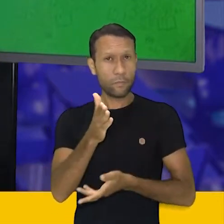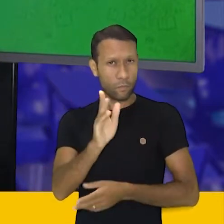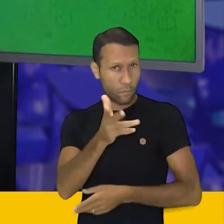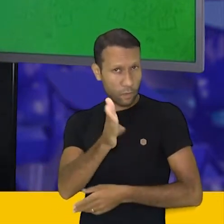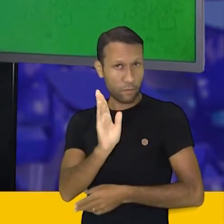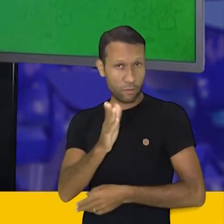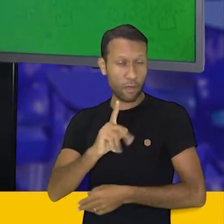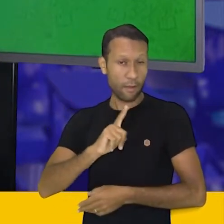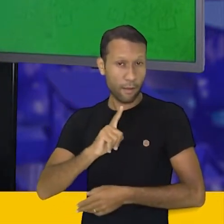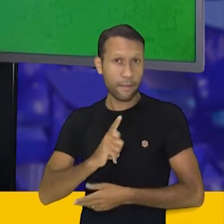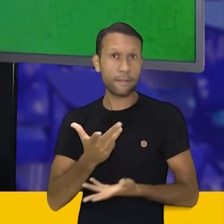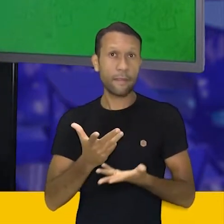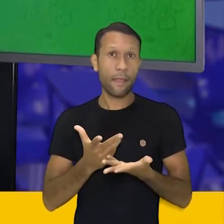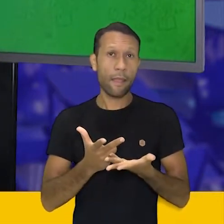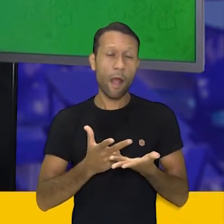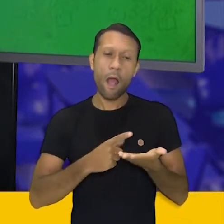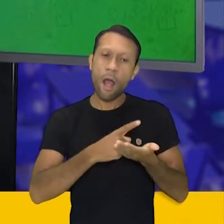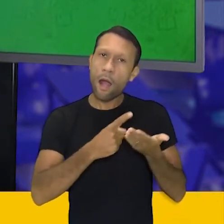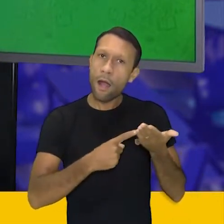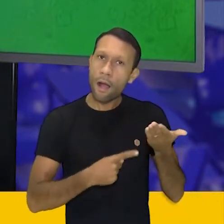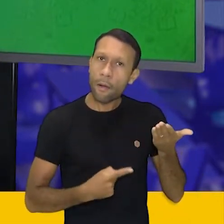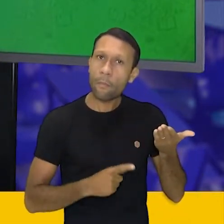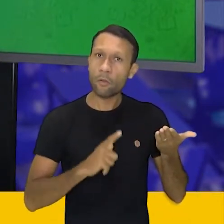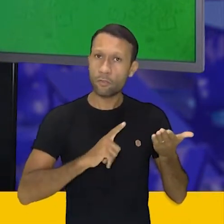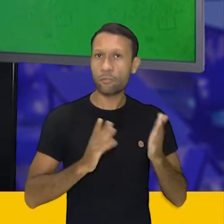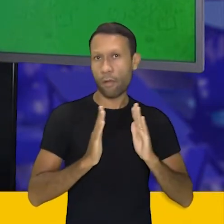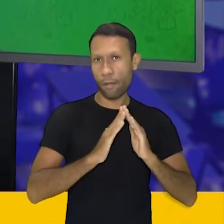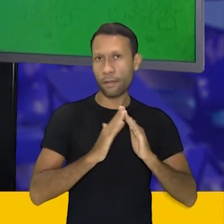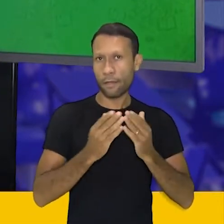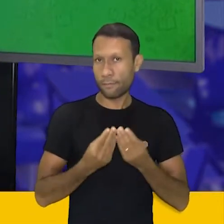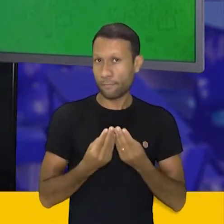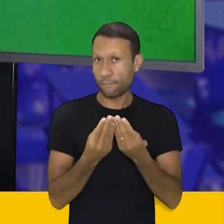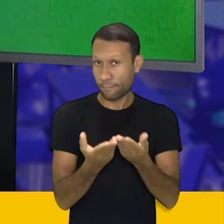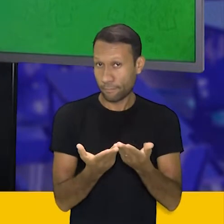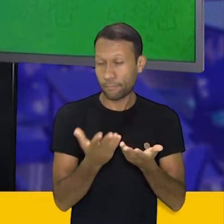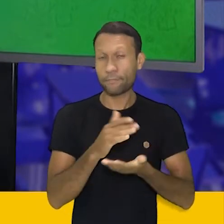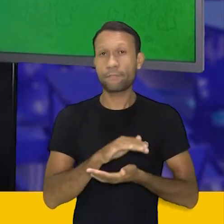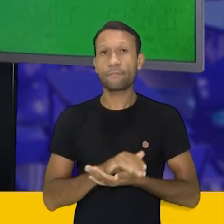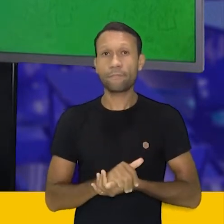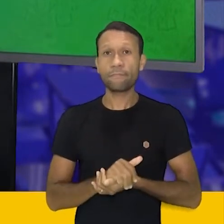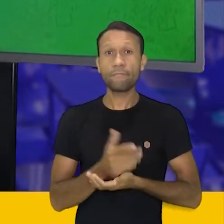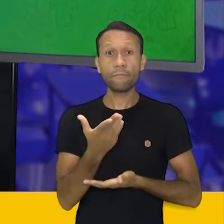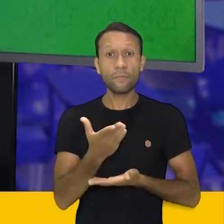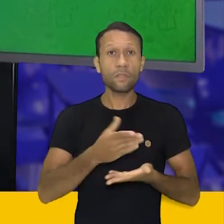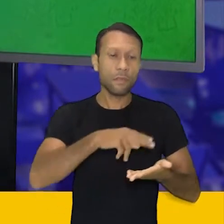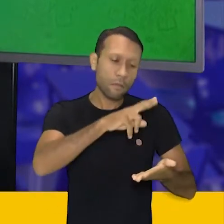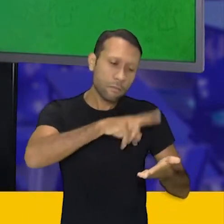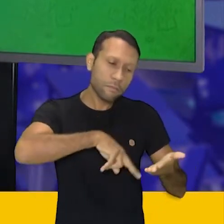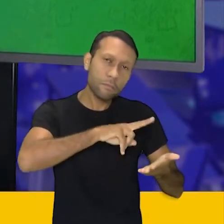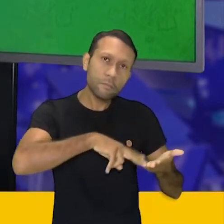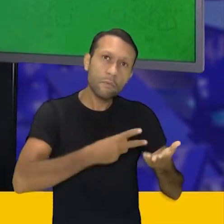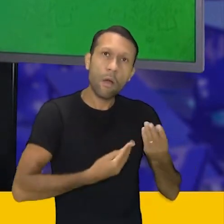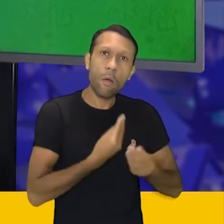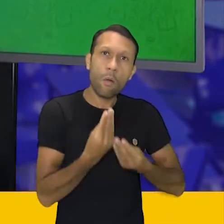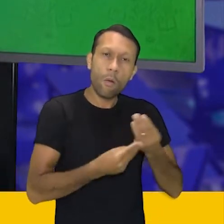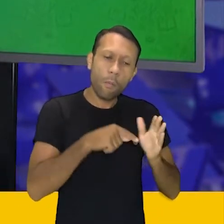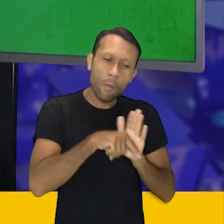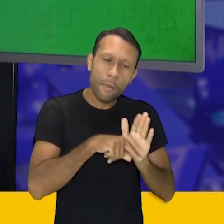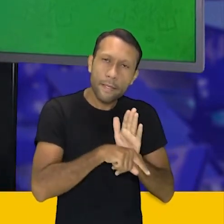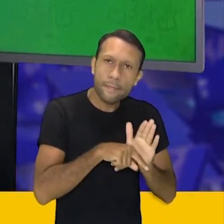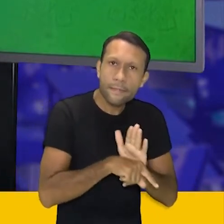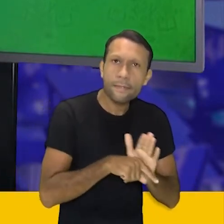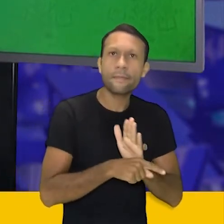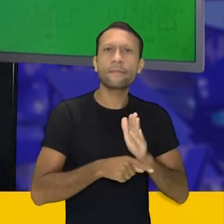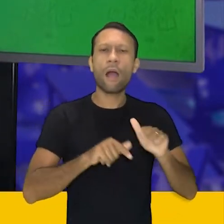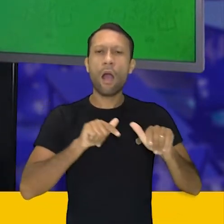vocês já têm esse material aí na vossa apostila, e esse material que vai indicar a pesquisa,